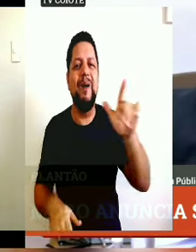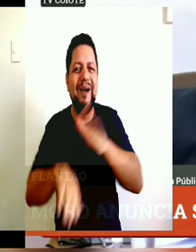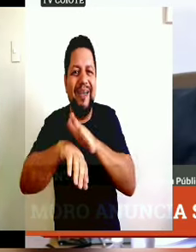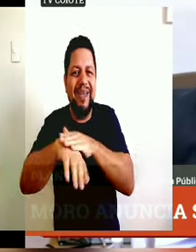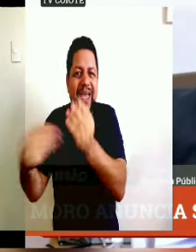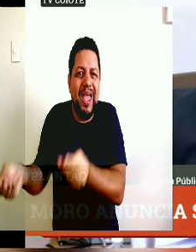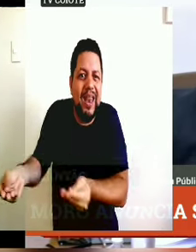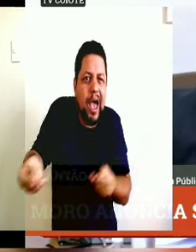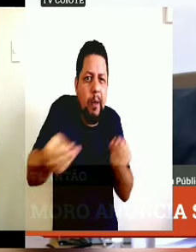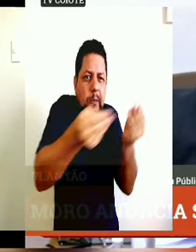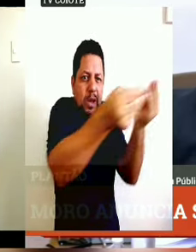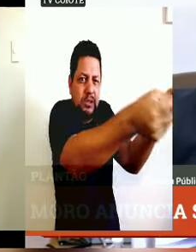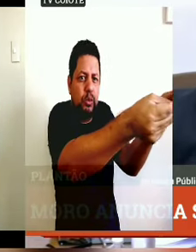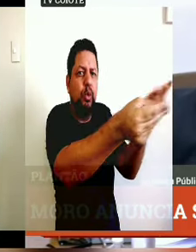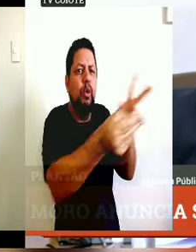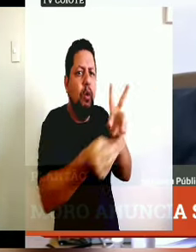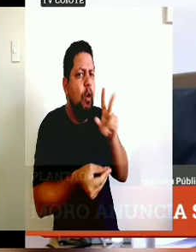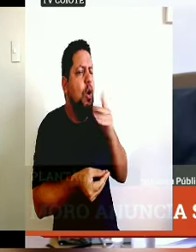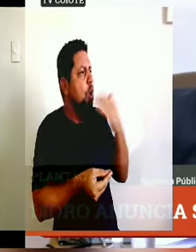formal de